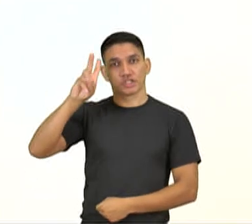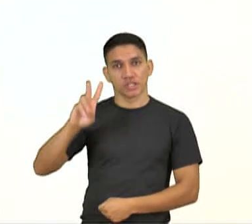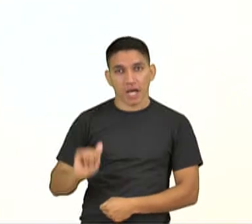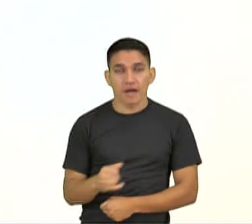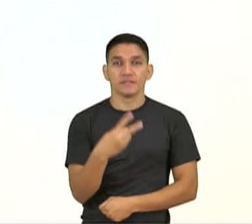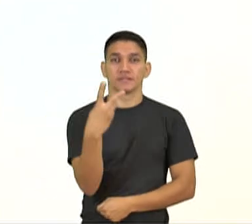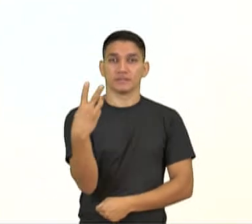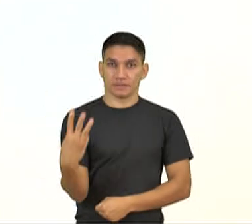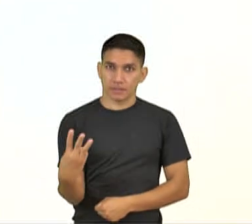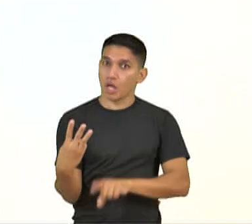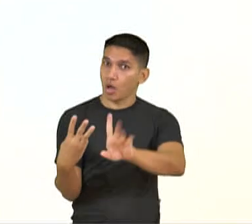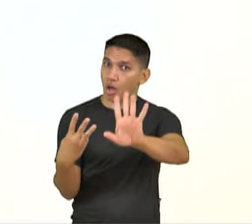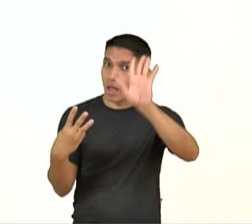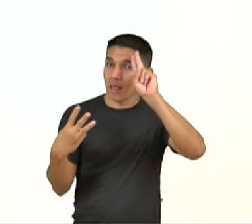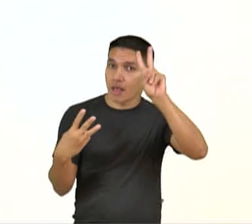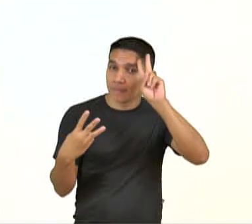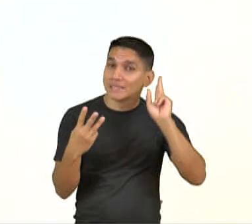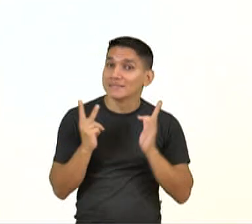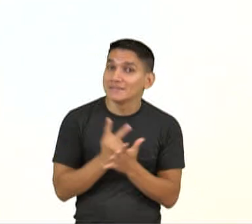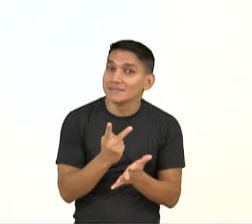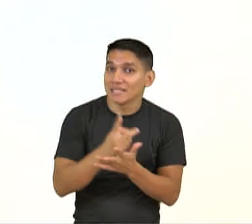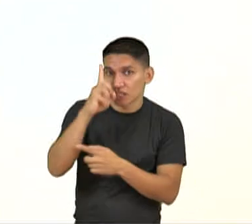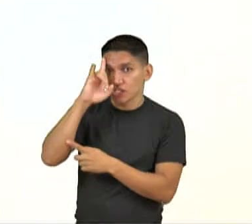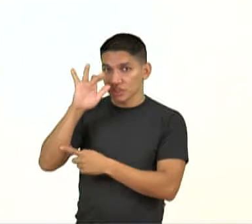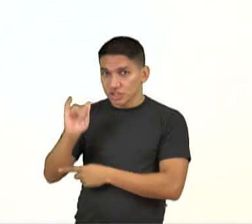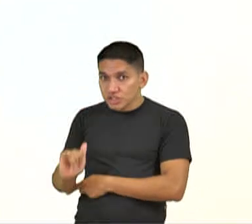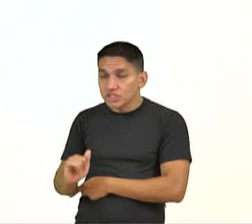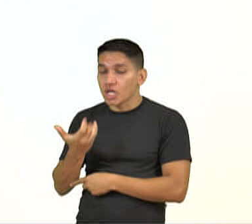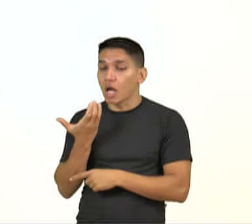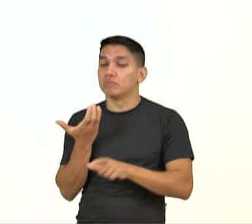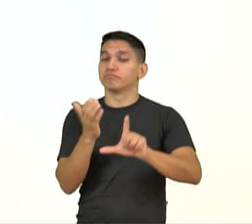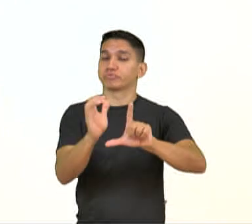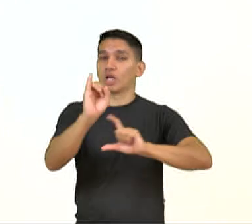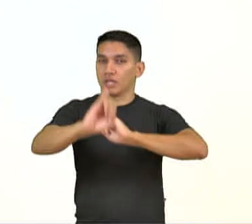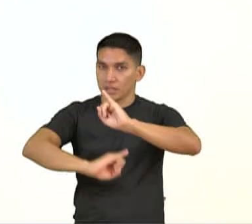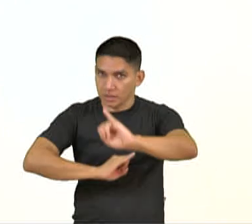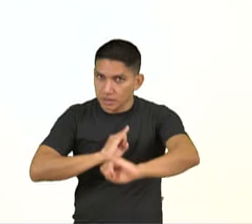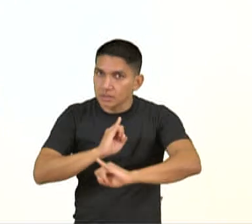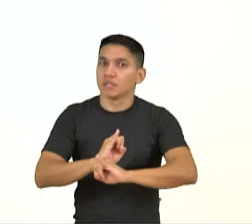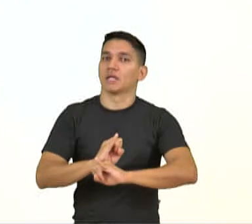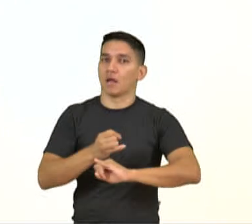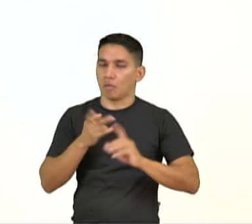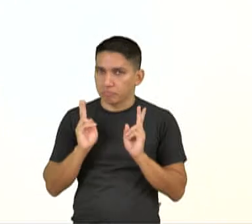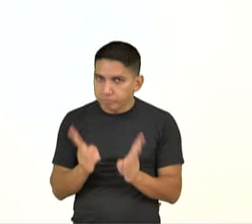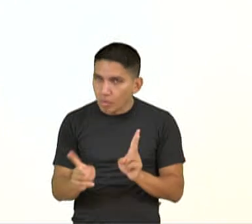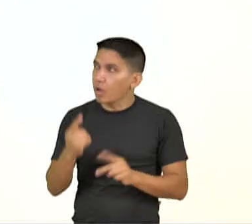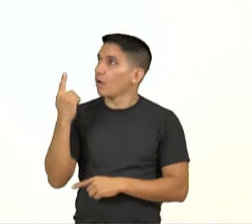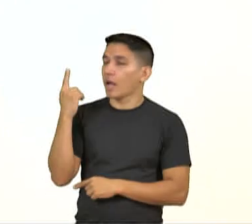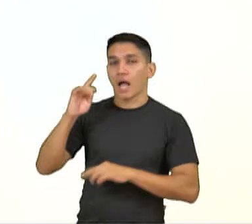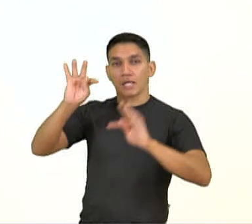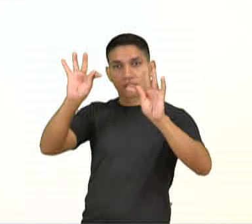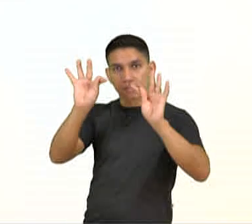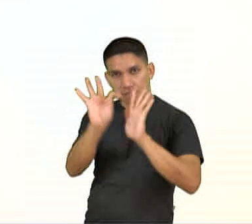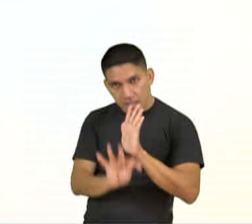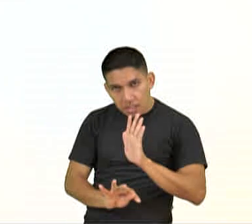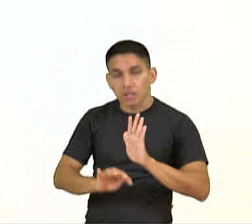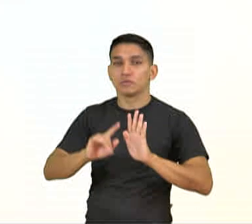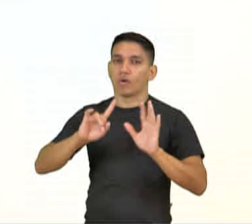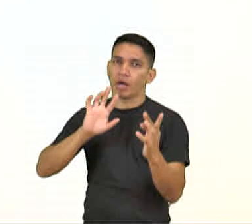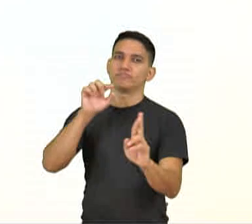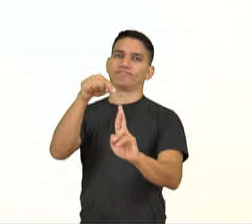Lembrando sempre da data de publicação do texto, para ter essa data aqui do próprio texto como uma